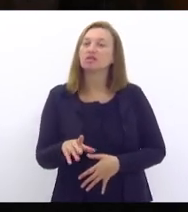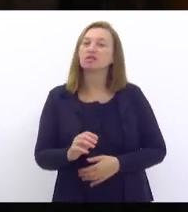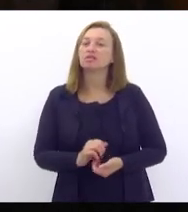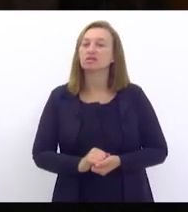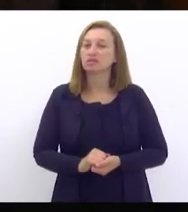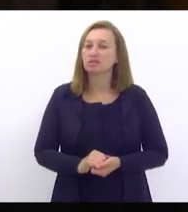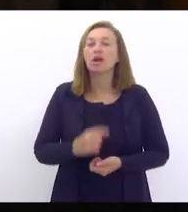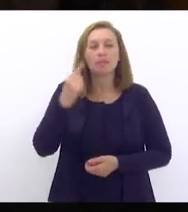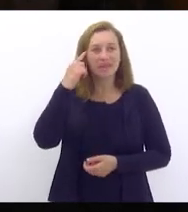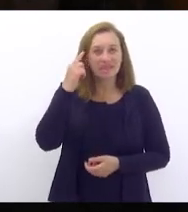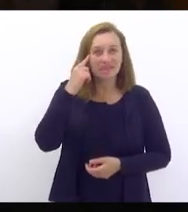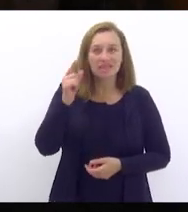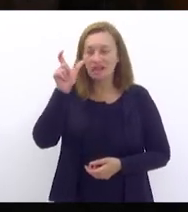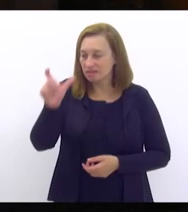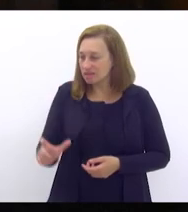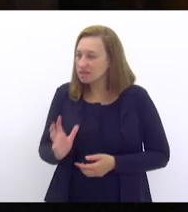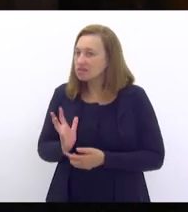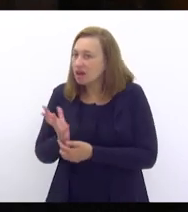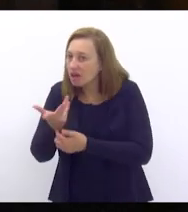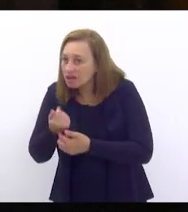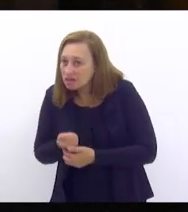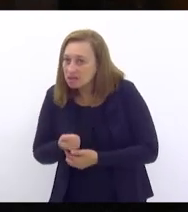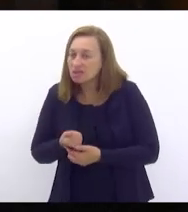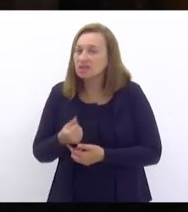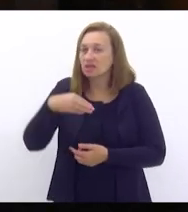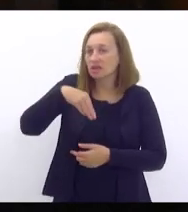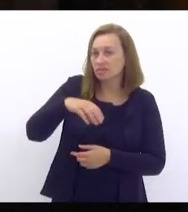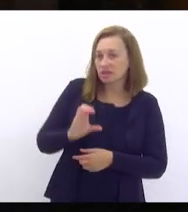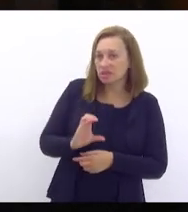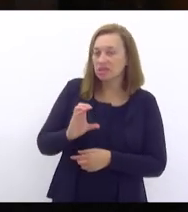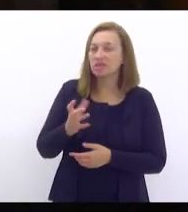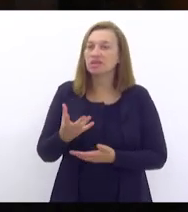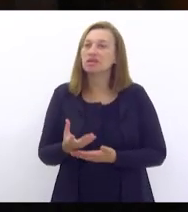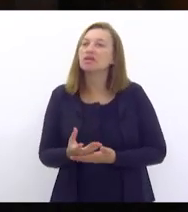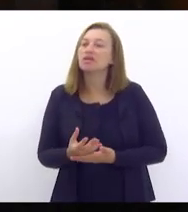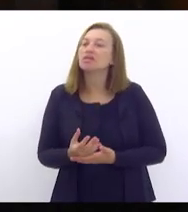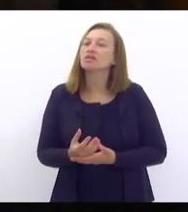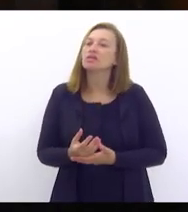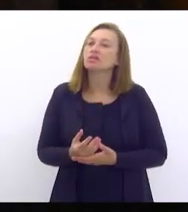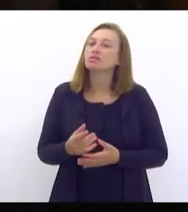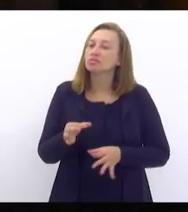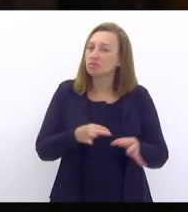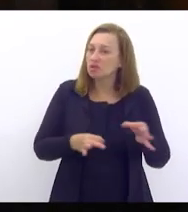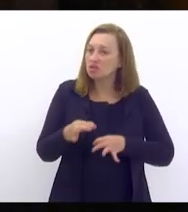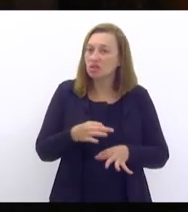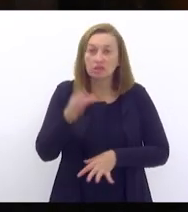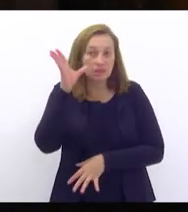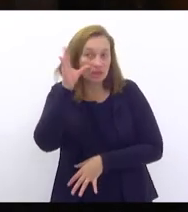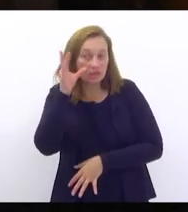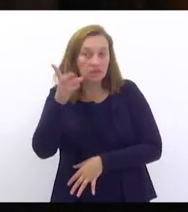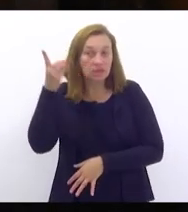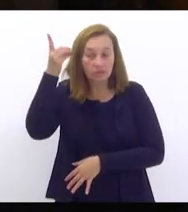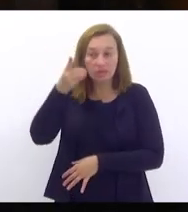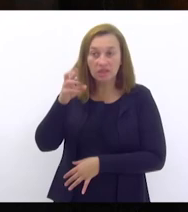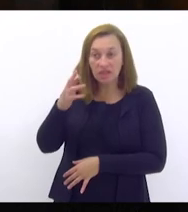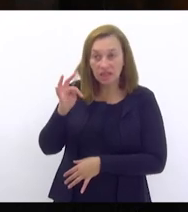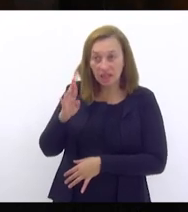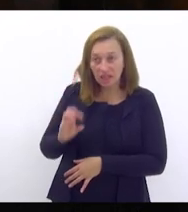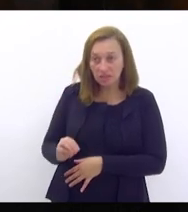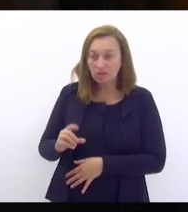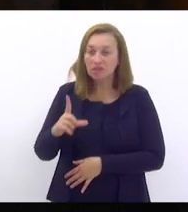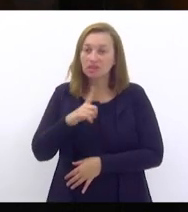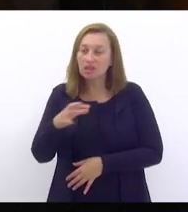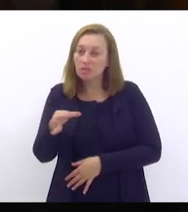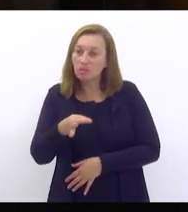sonhar, pode pensar em ser artista, pode pensar em ser MC. Fazem projetos interessantíssimos, deputado Renato Machado. Eles têm a